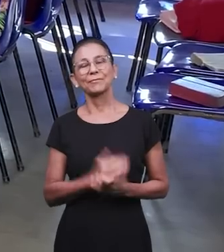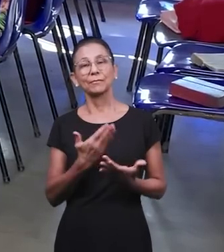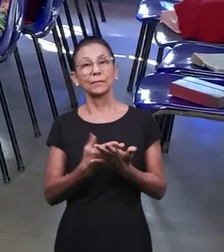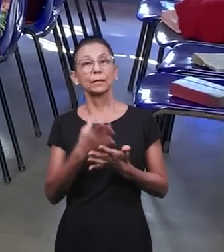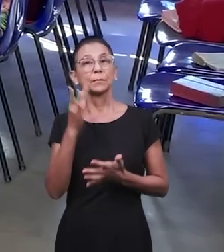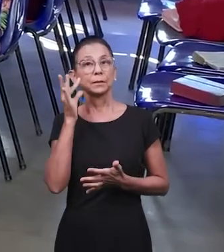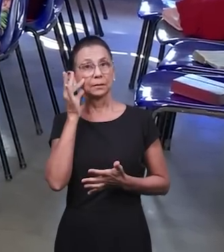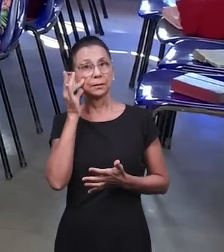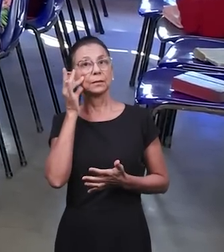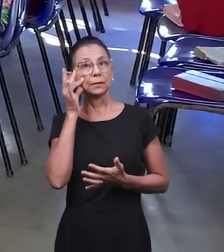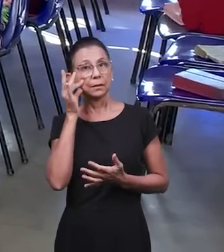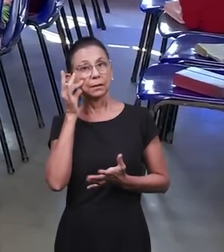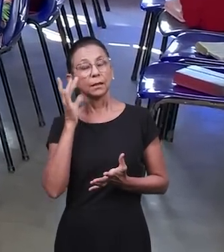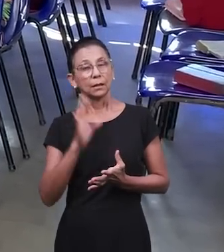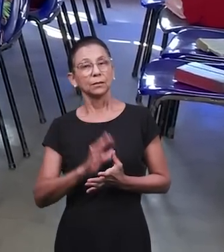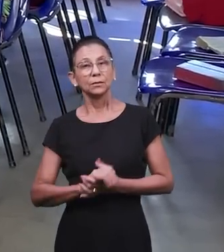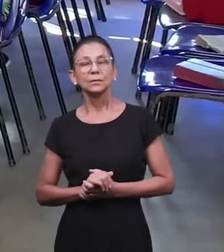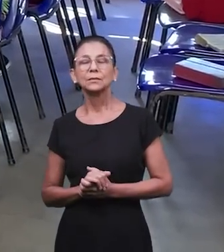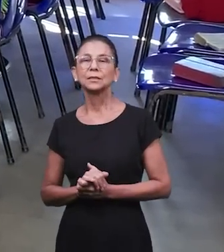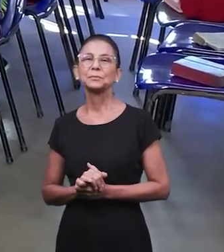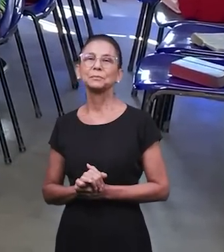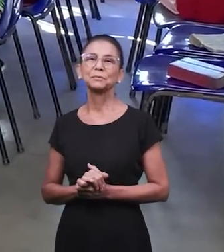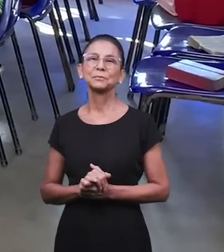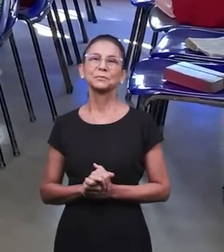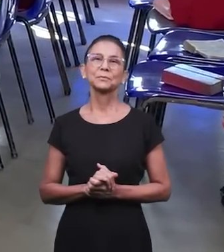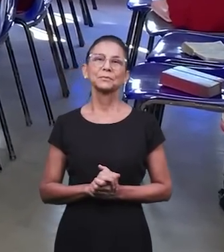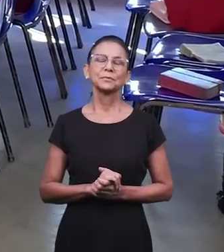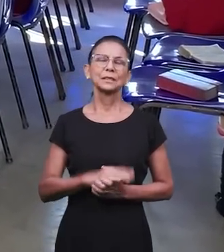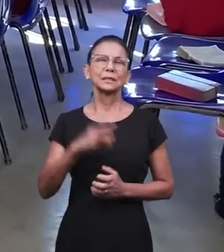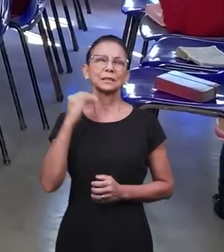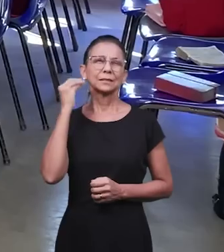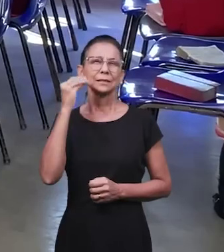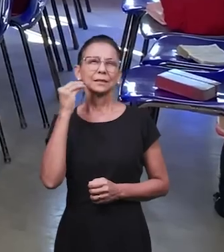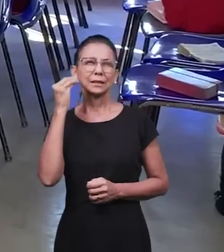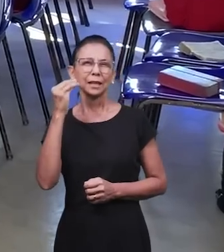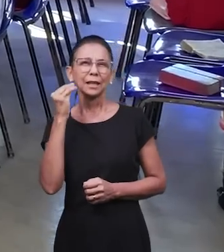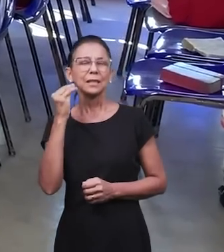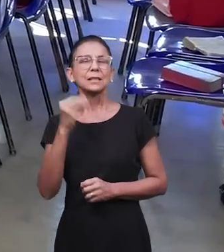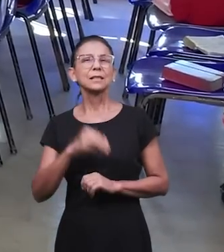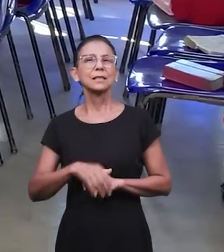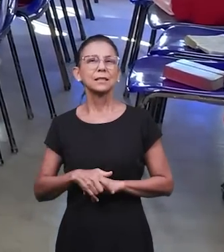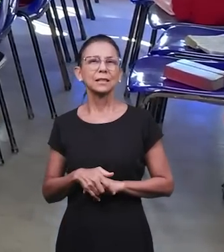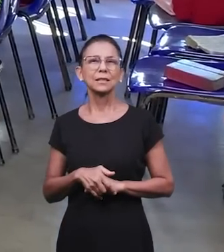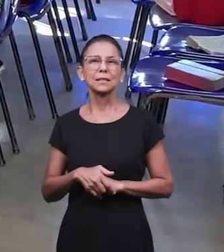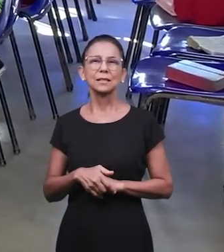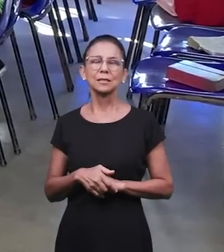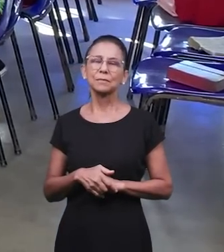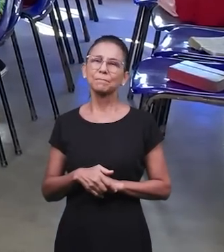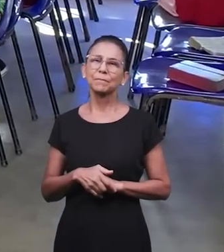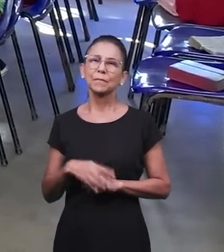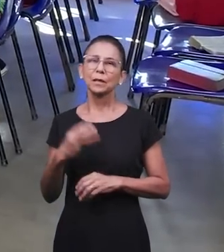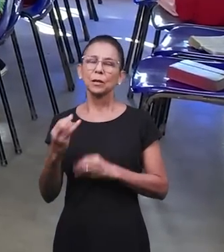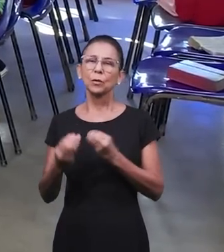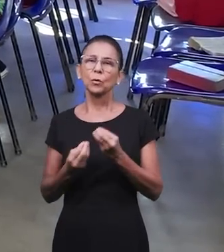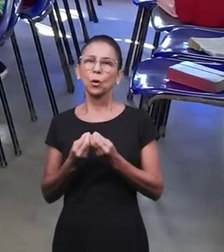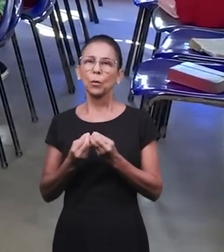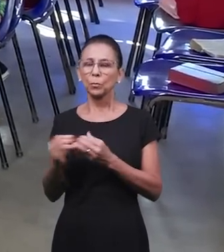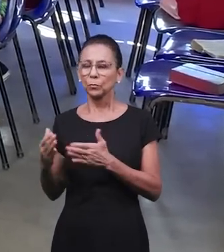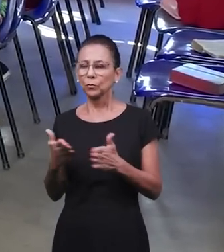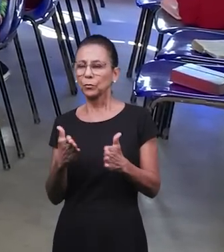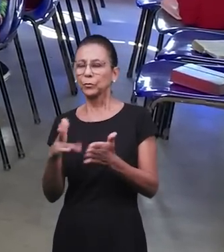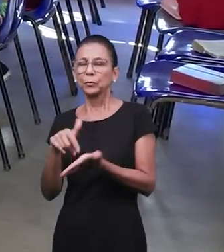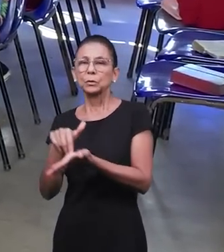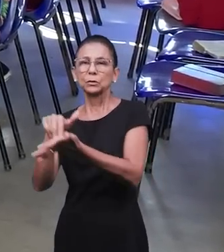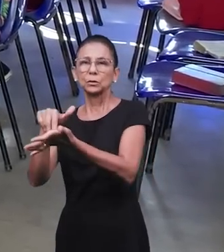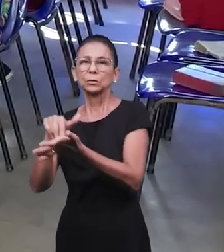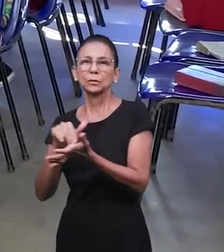presenciais, onde o Senhor visitou grandemente nossos corações, nos dando experiência, nos dando ensinamento para a caminhada. E na parte da tarde, estamos